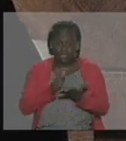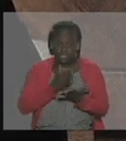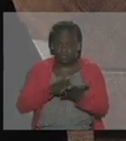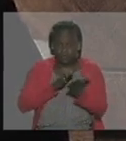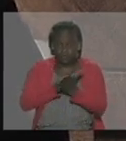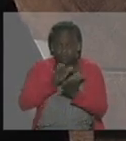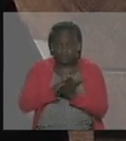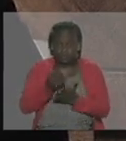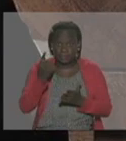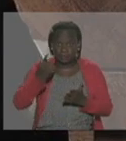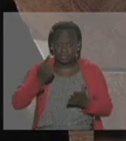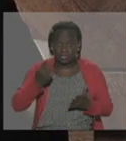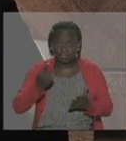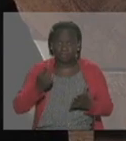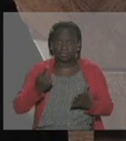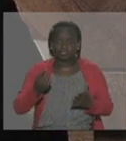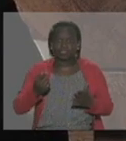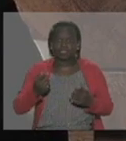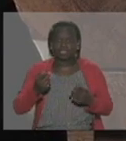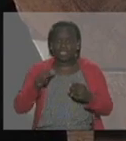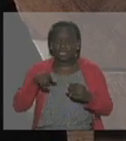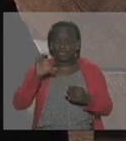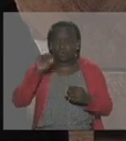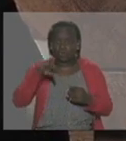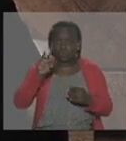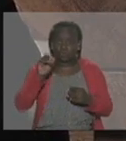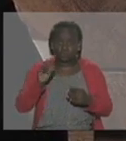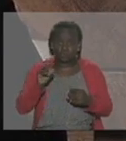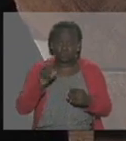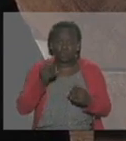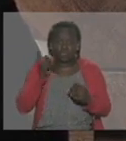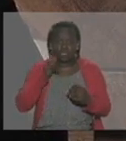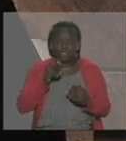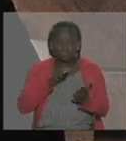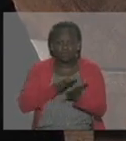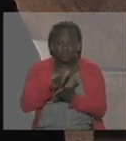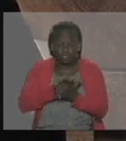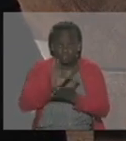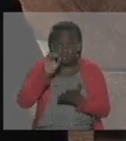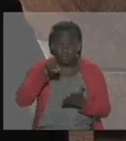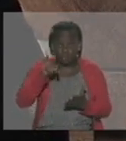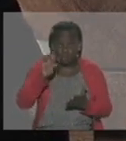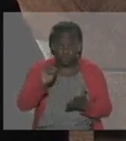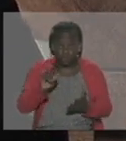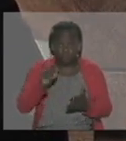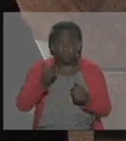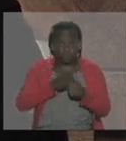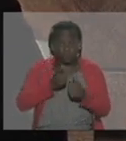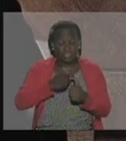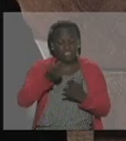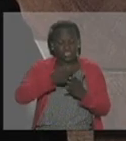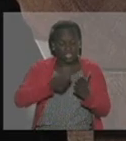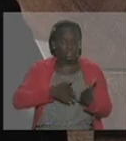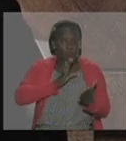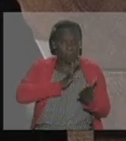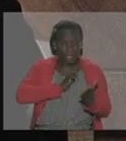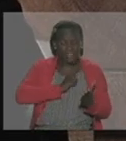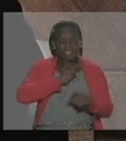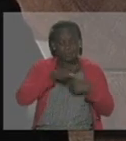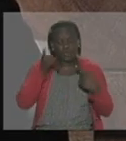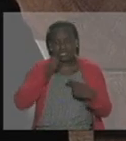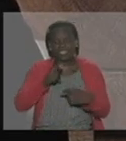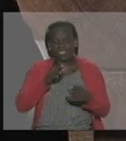um primeiro livro de um autor saia sendo contos ele só consegue publicar conto depois que ele já se consagrou como